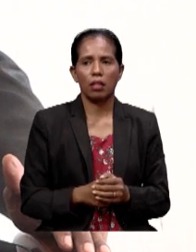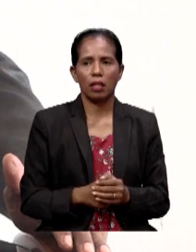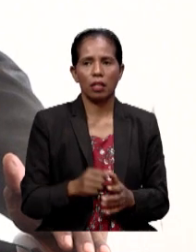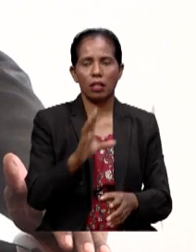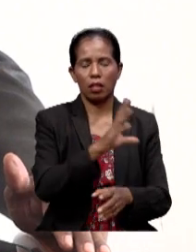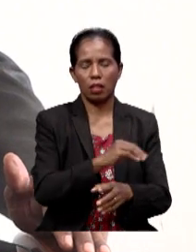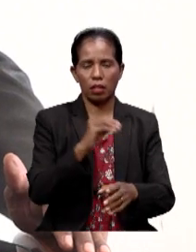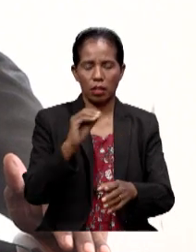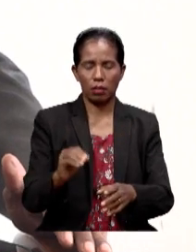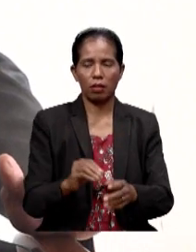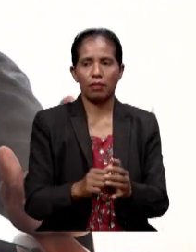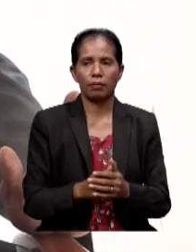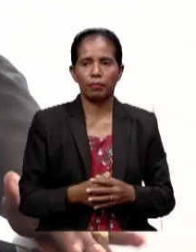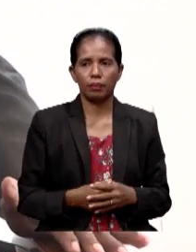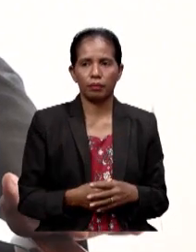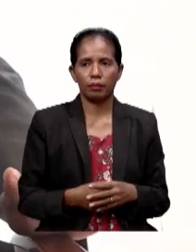tangan.